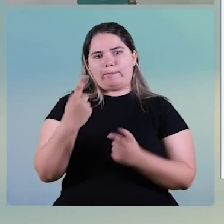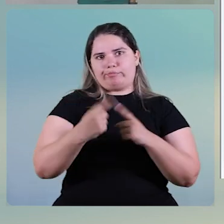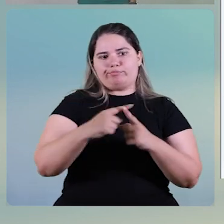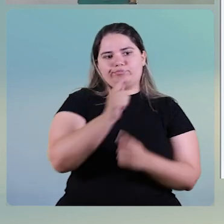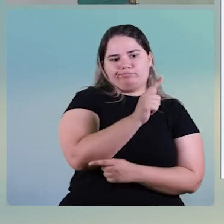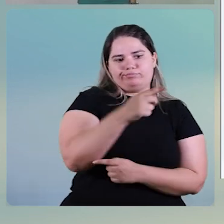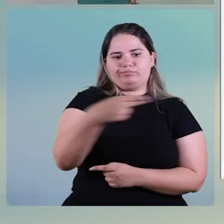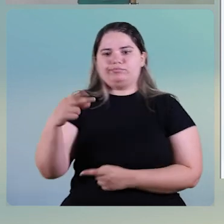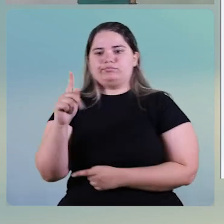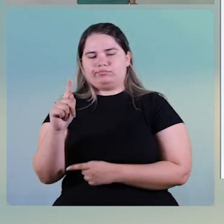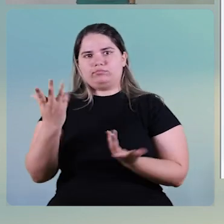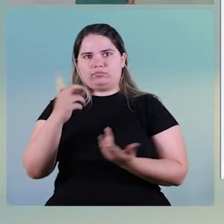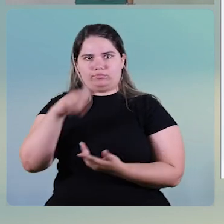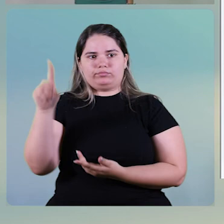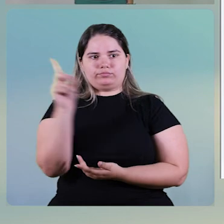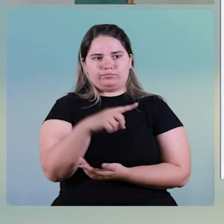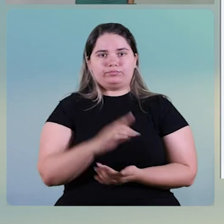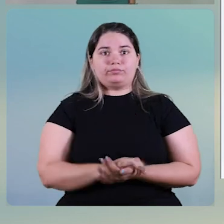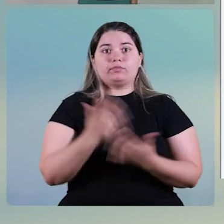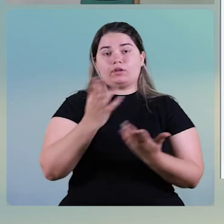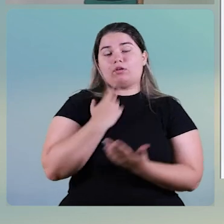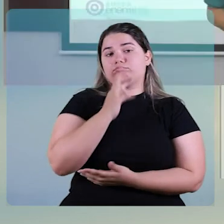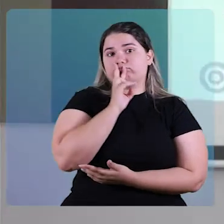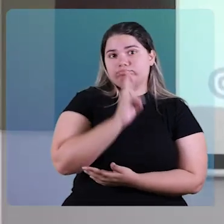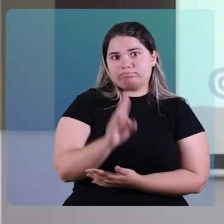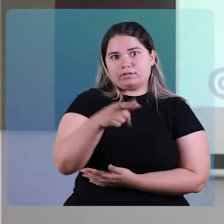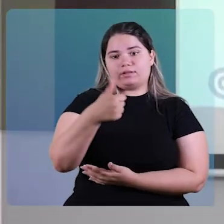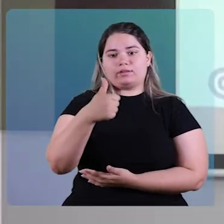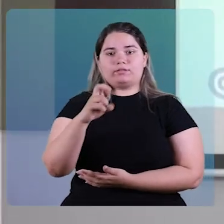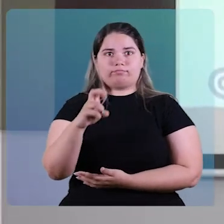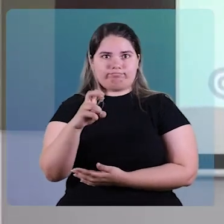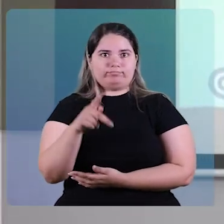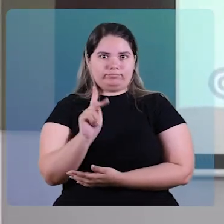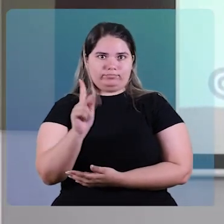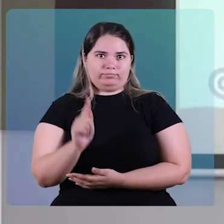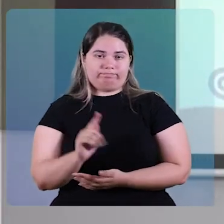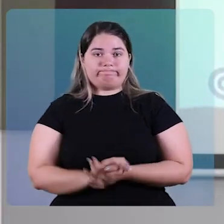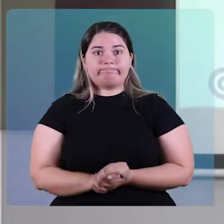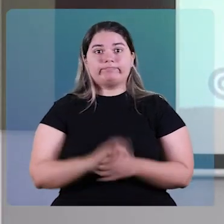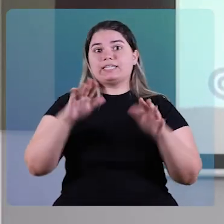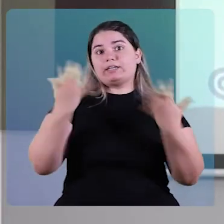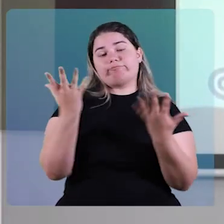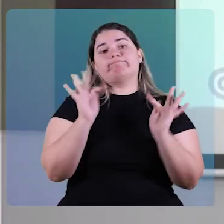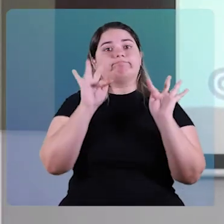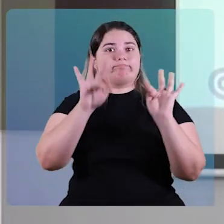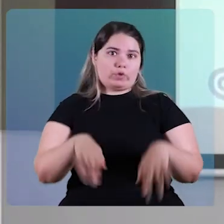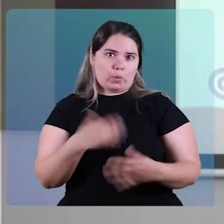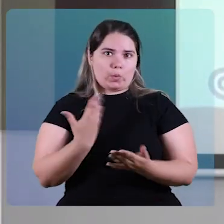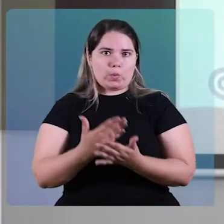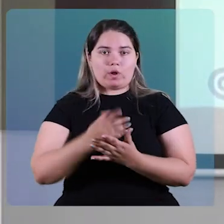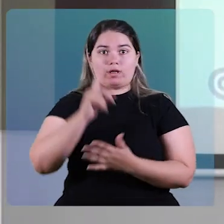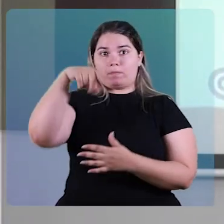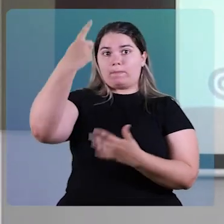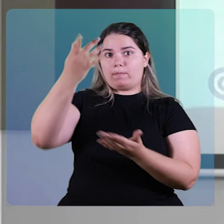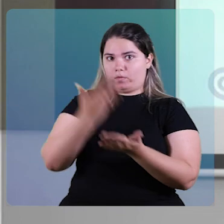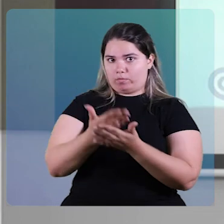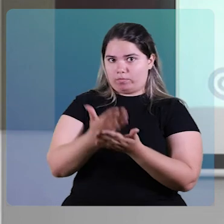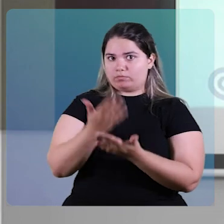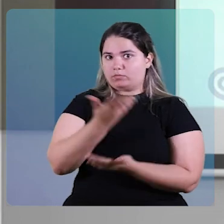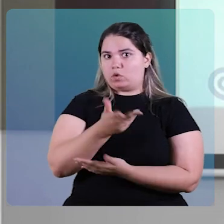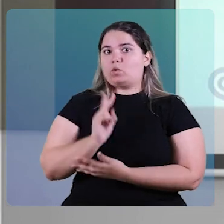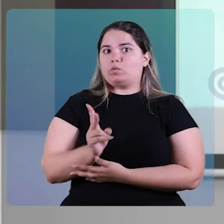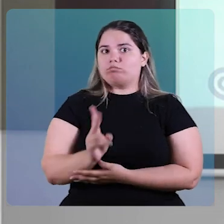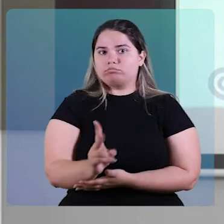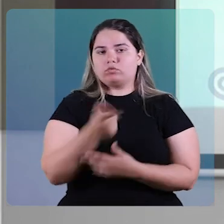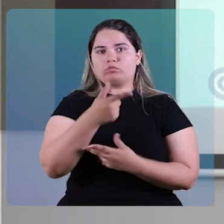barra de 15 kg. Moçada, estamos nos despedindo por hoje. No nosso próximo